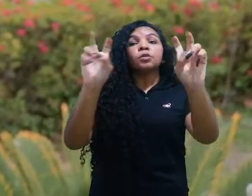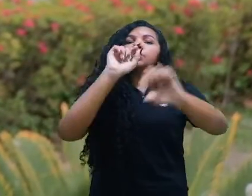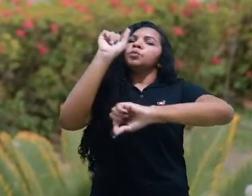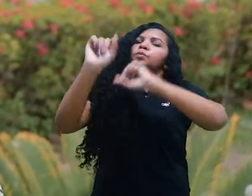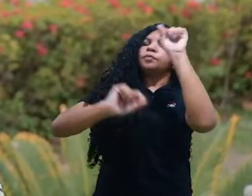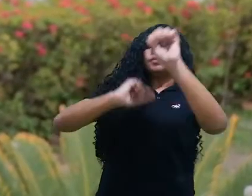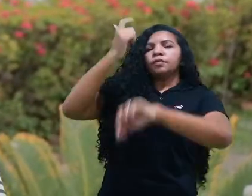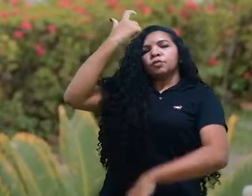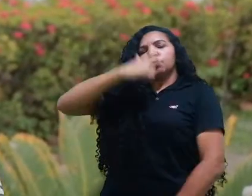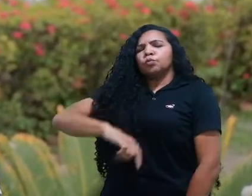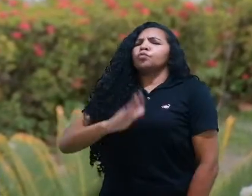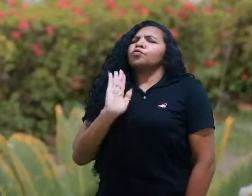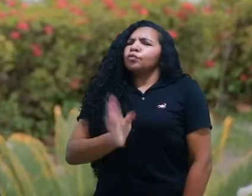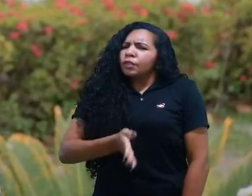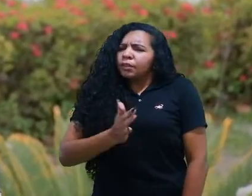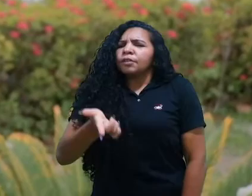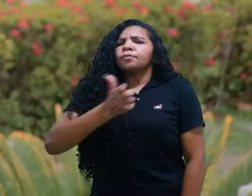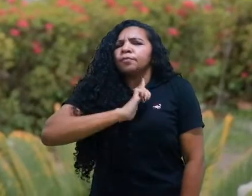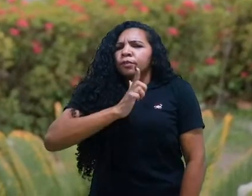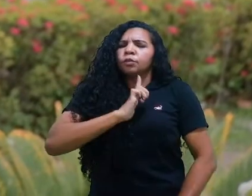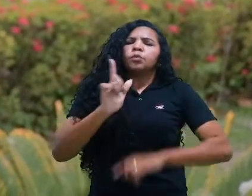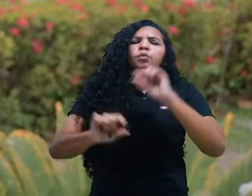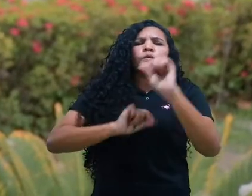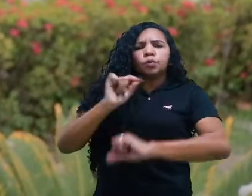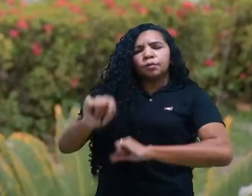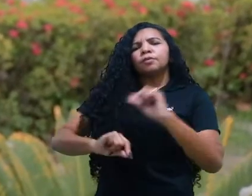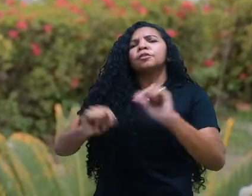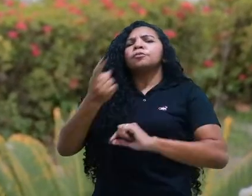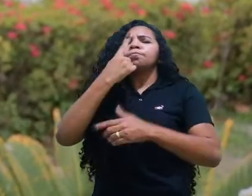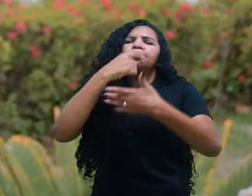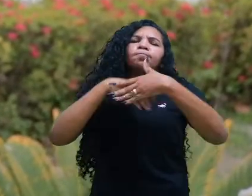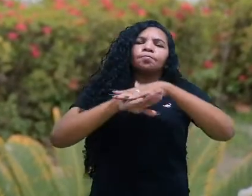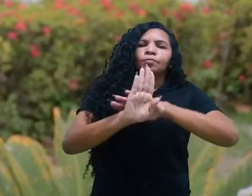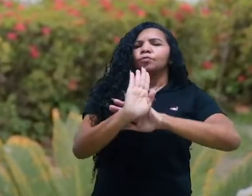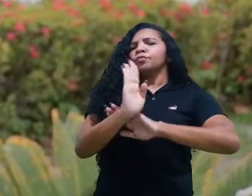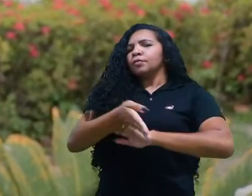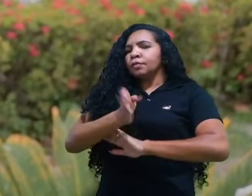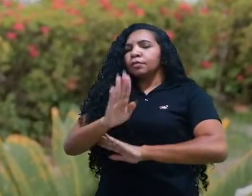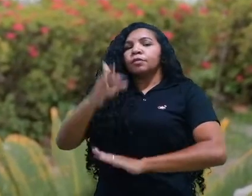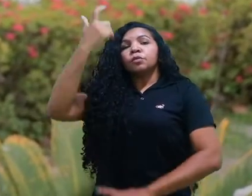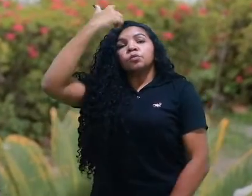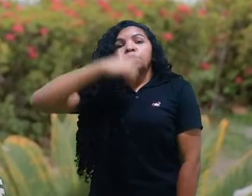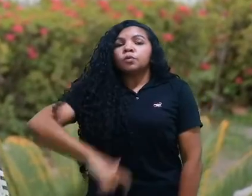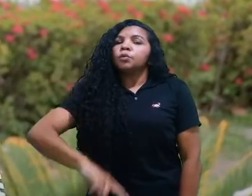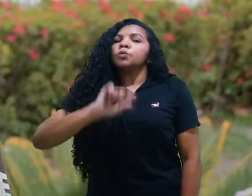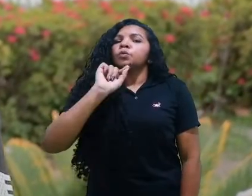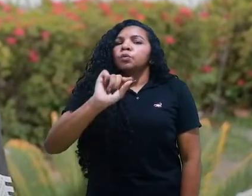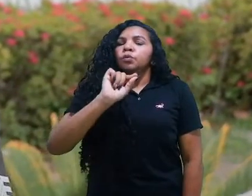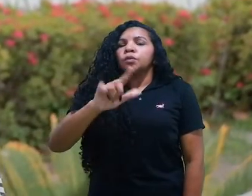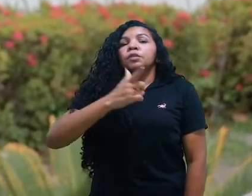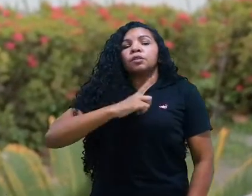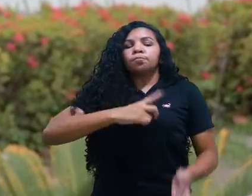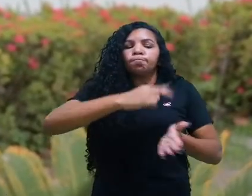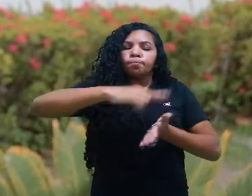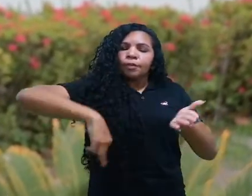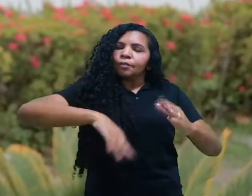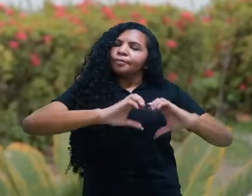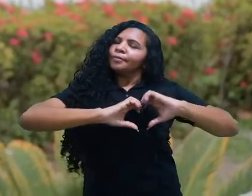adaptei bem, porque era um tema que eu já tenho um pouco de assimilaridade, porque